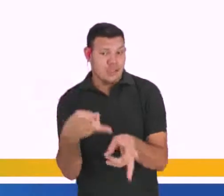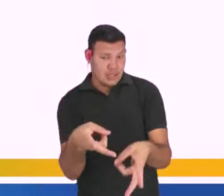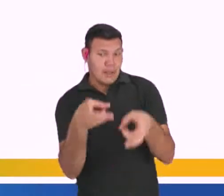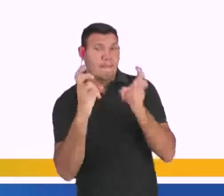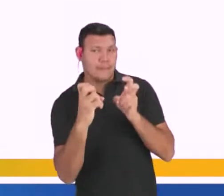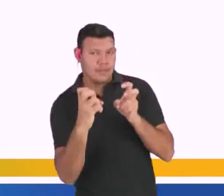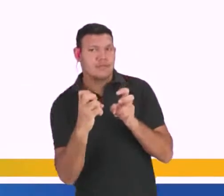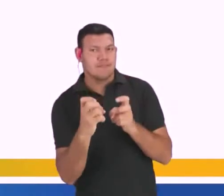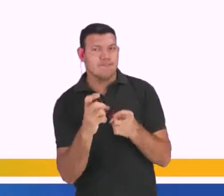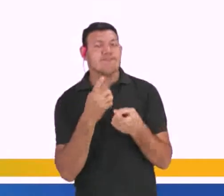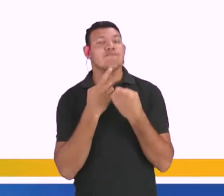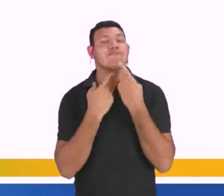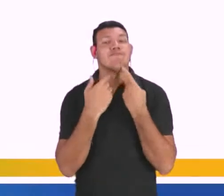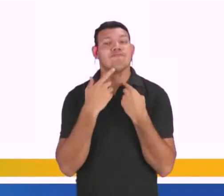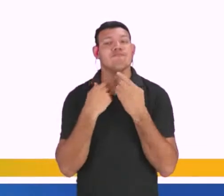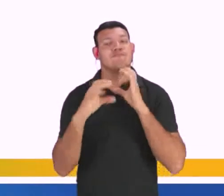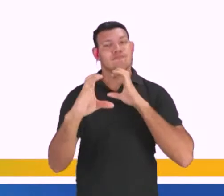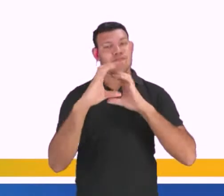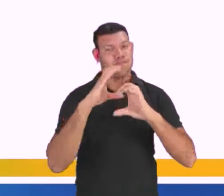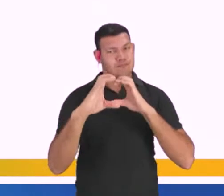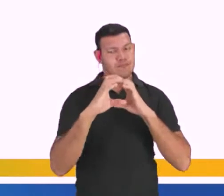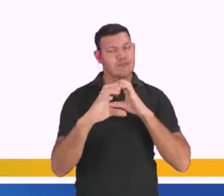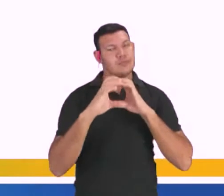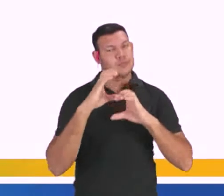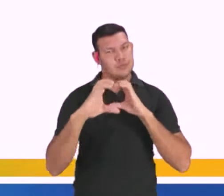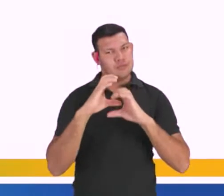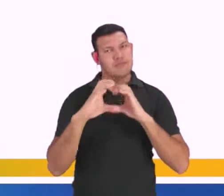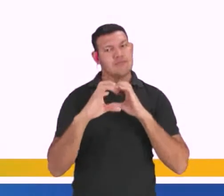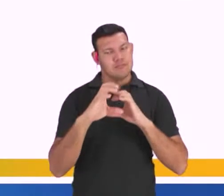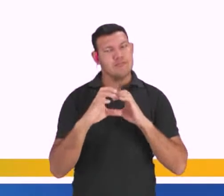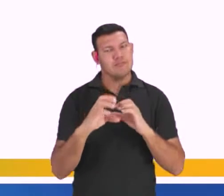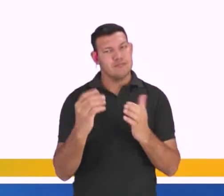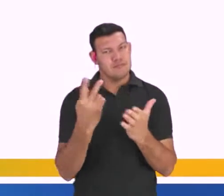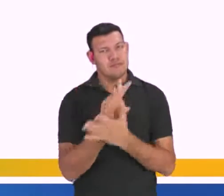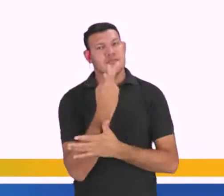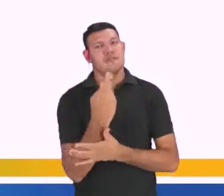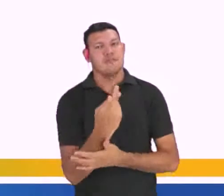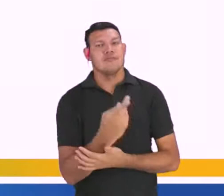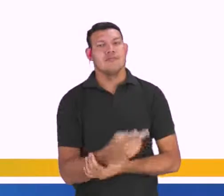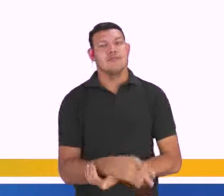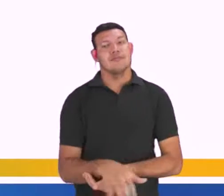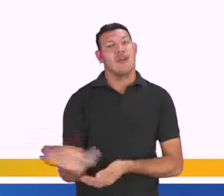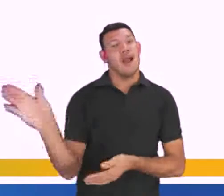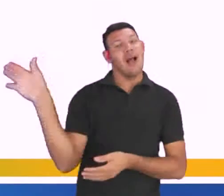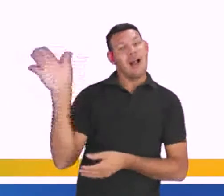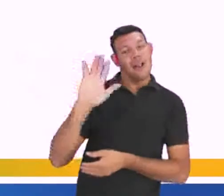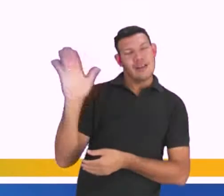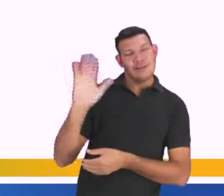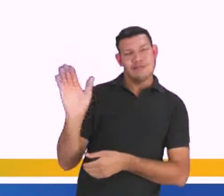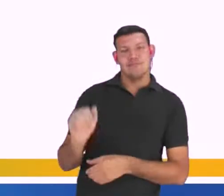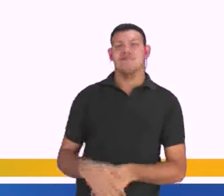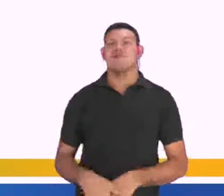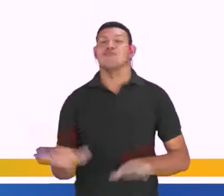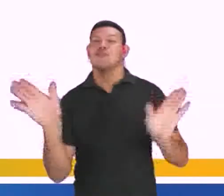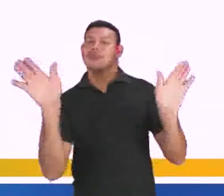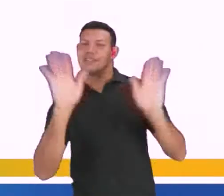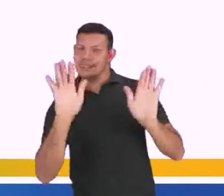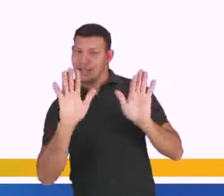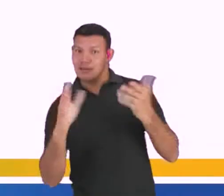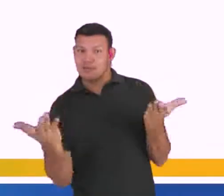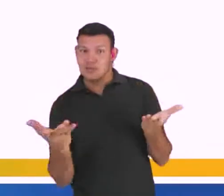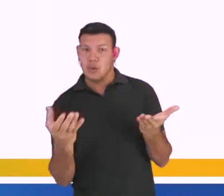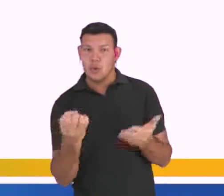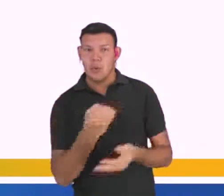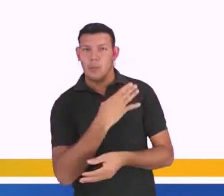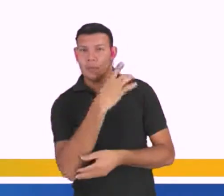o desejo de que a comunicação siga seu curso. Do alô ao tchau, do bom dia ao boa noite, vemos